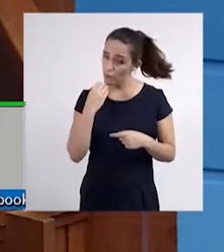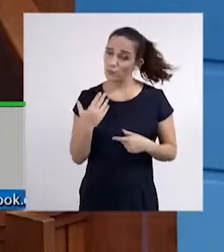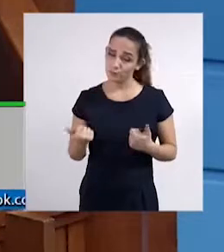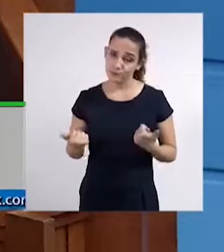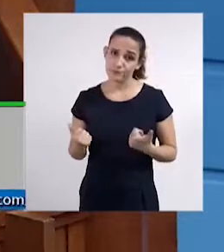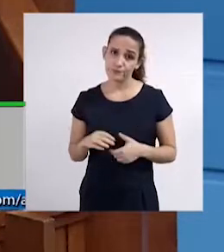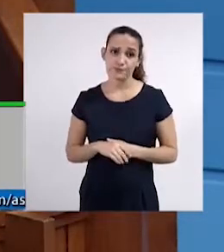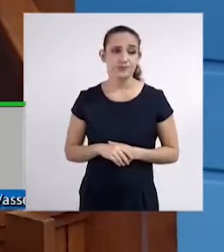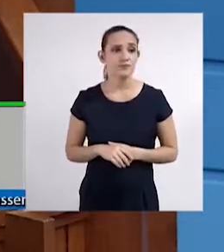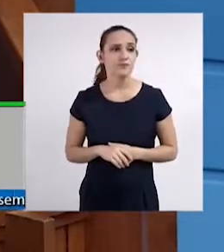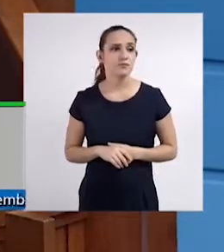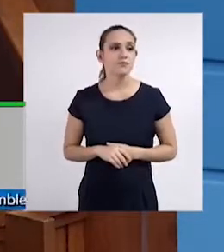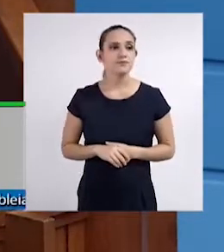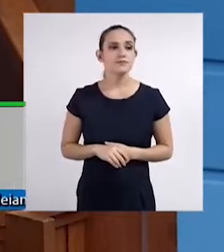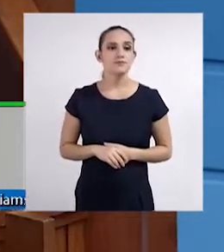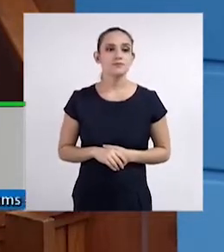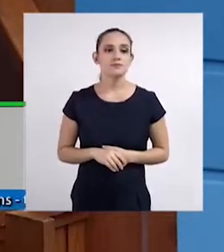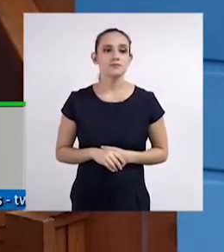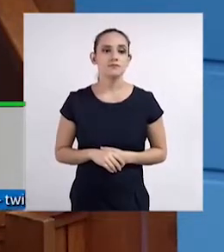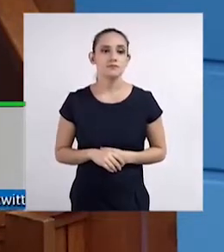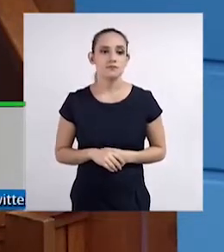bem.